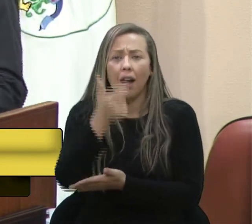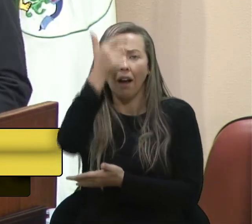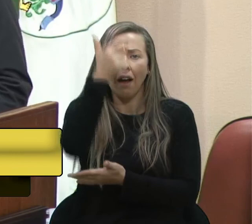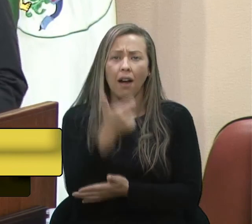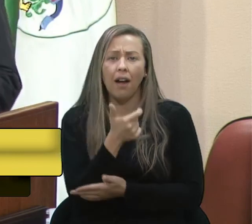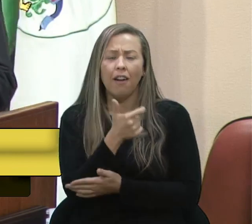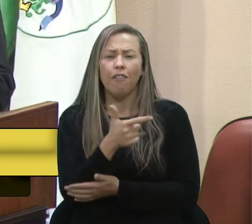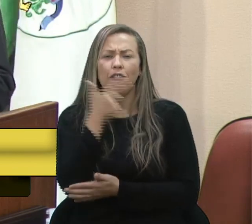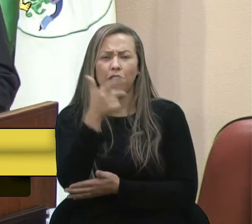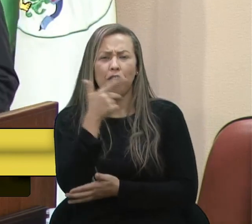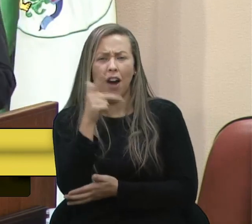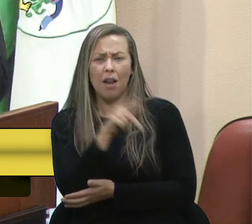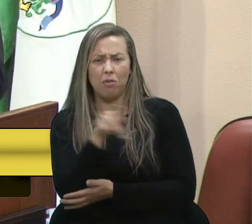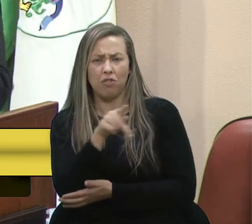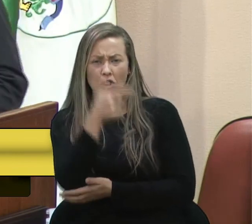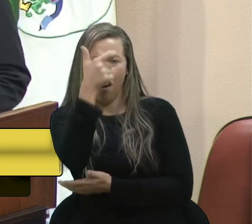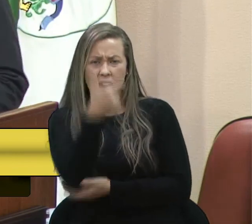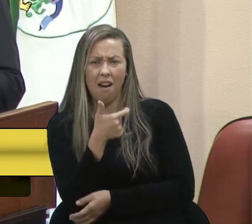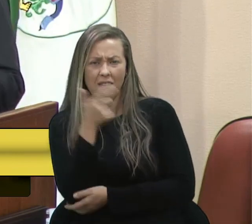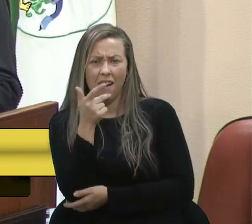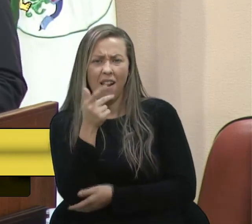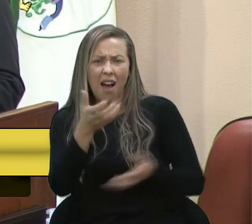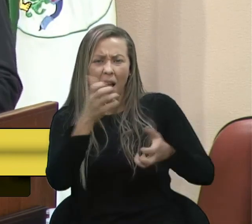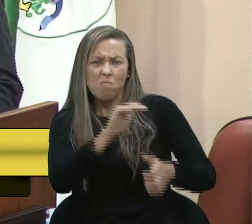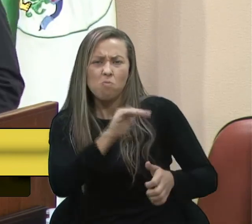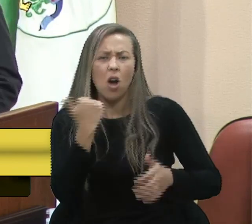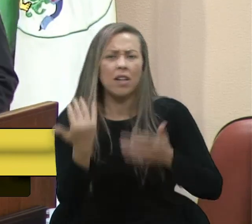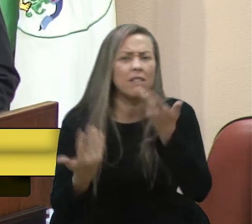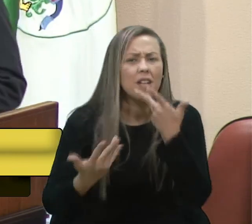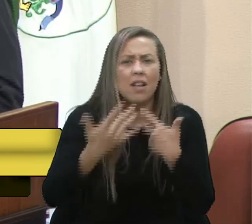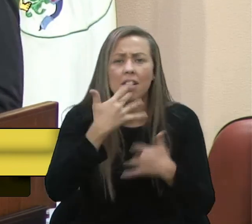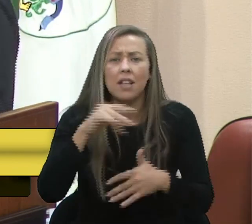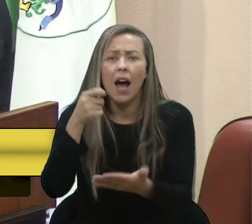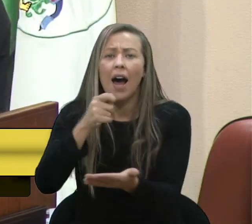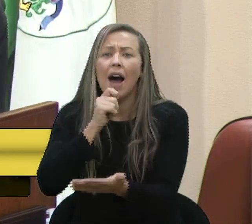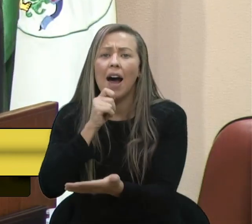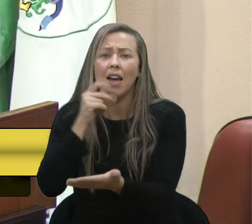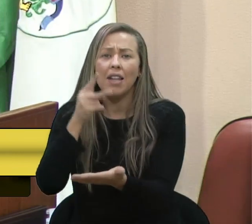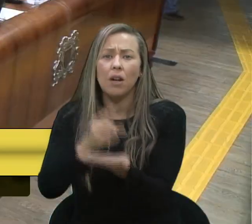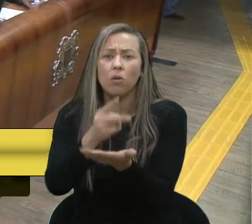morte de crianças caxienses ainda está participando dos quadros de educação. Obrigado, senhor presidente.